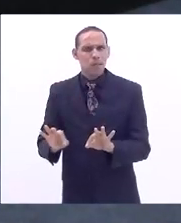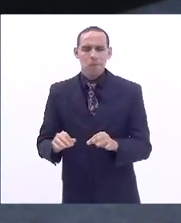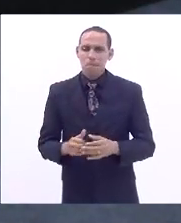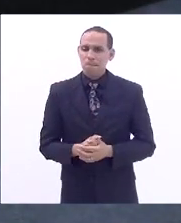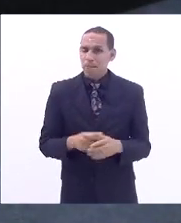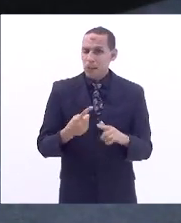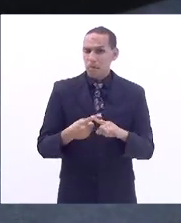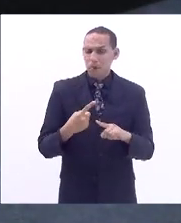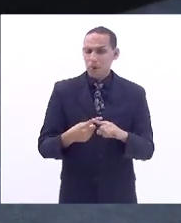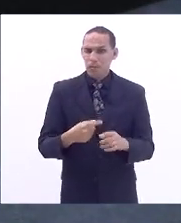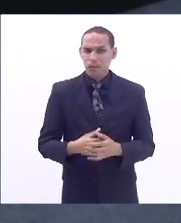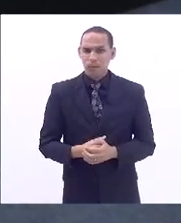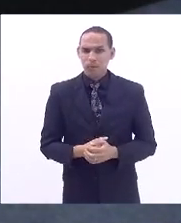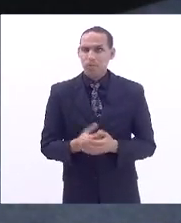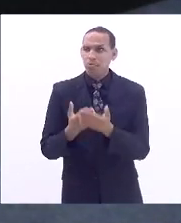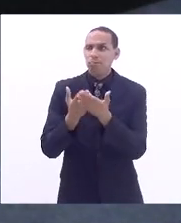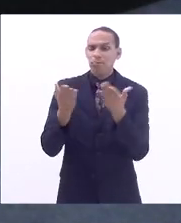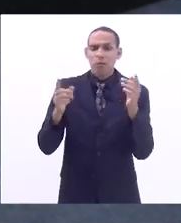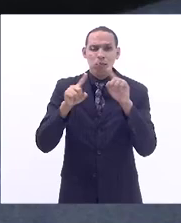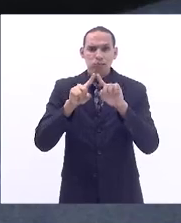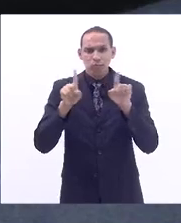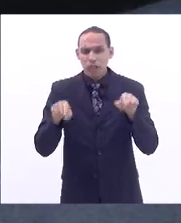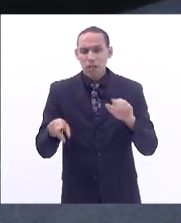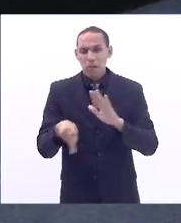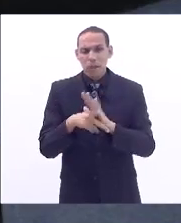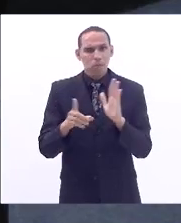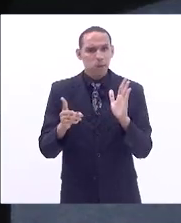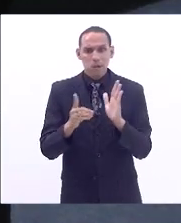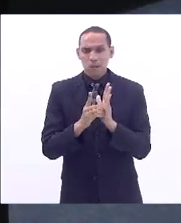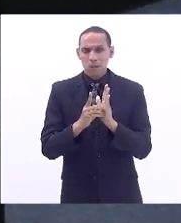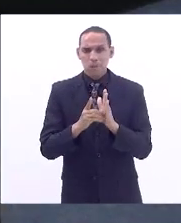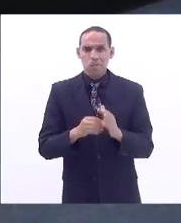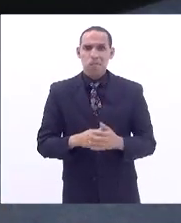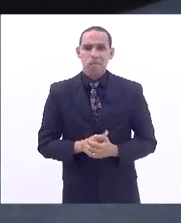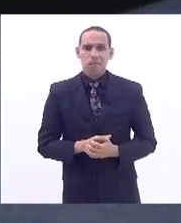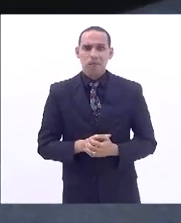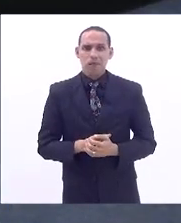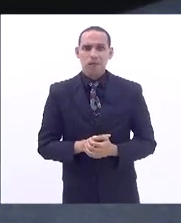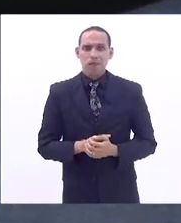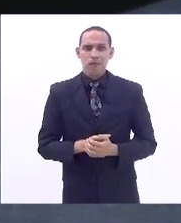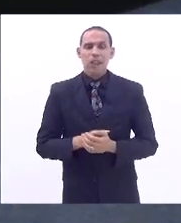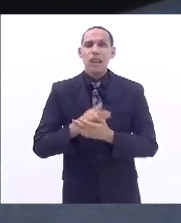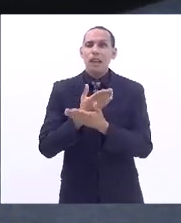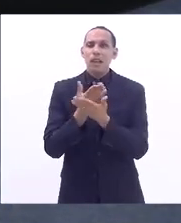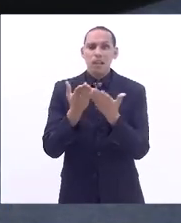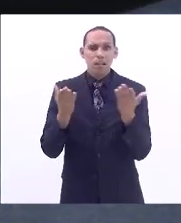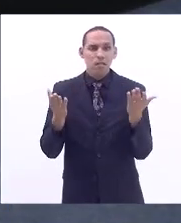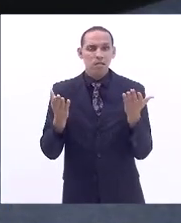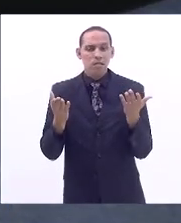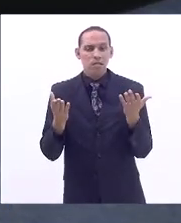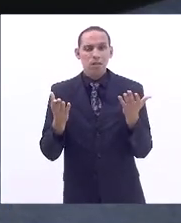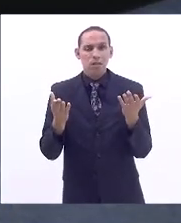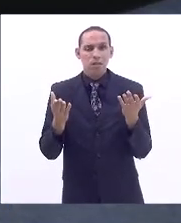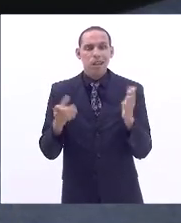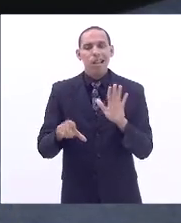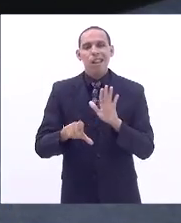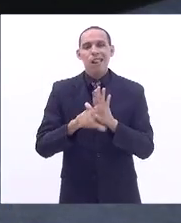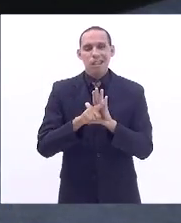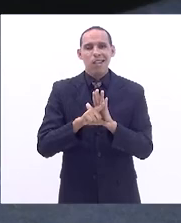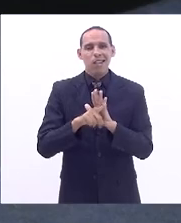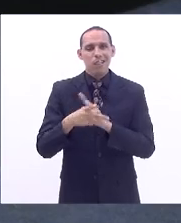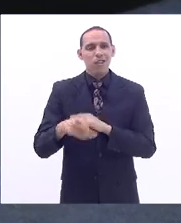é porque os funcionários do Detran foram contemplados pela lei